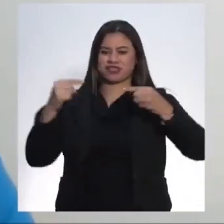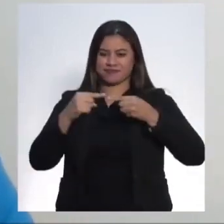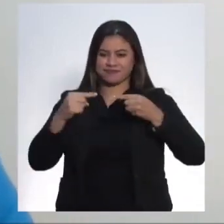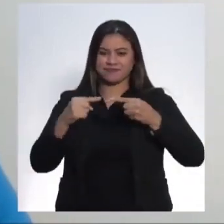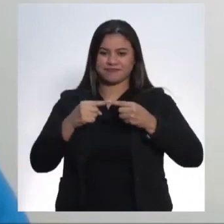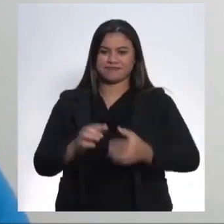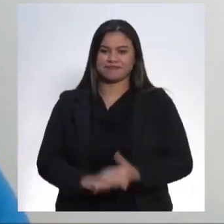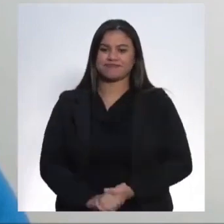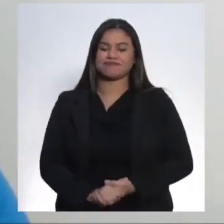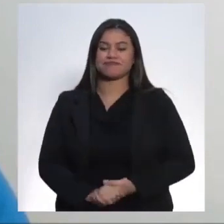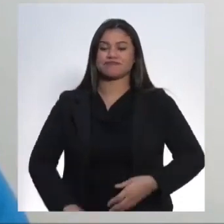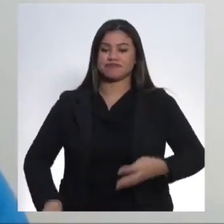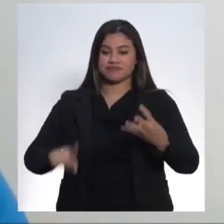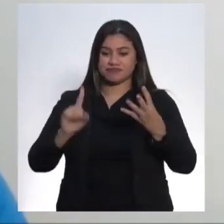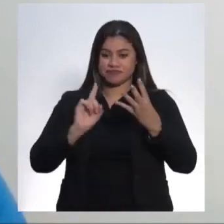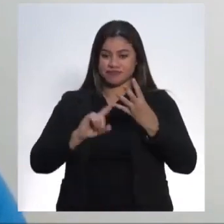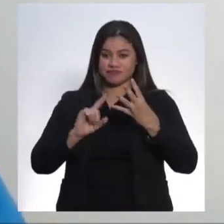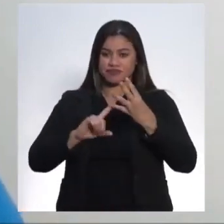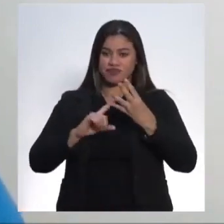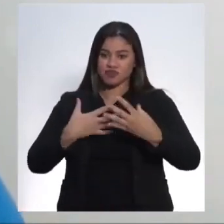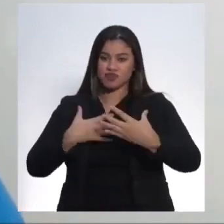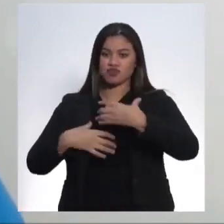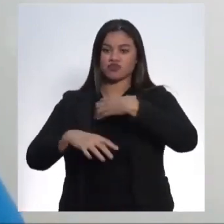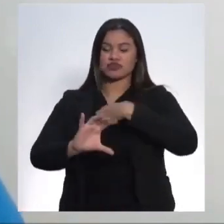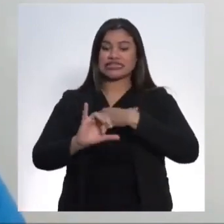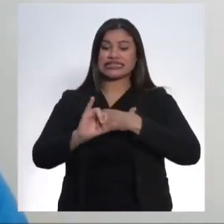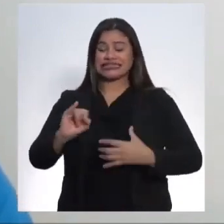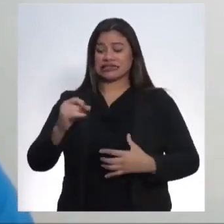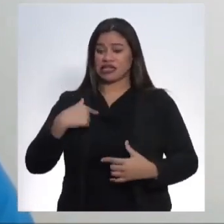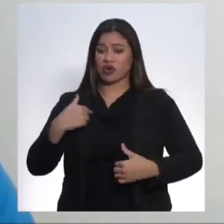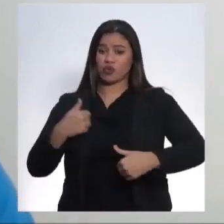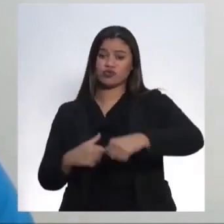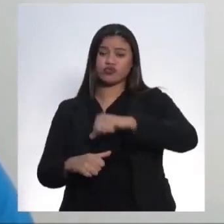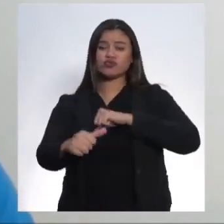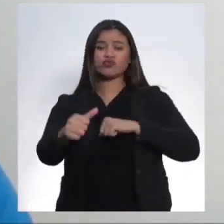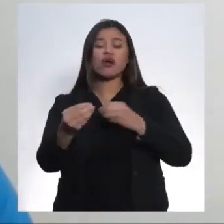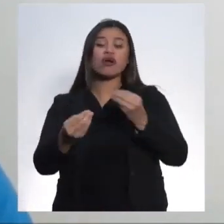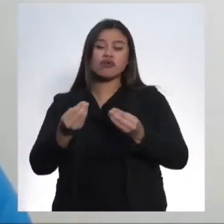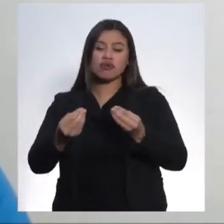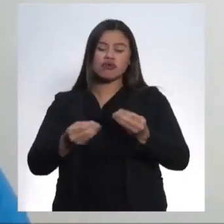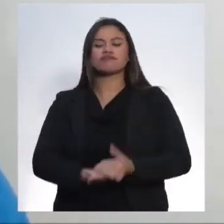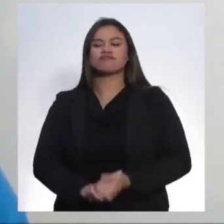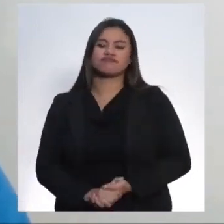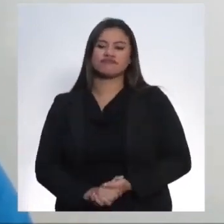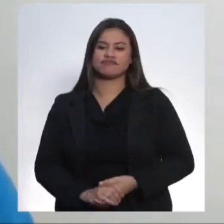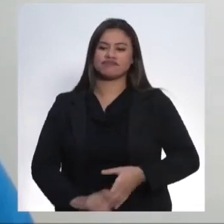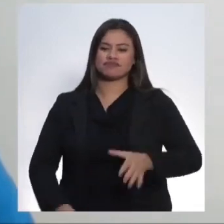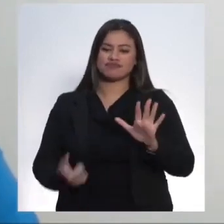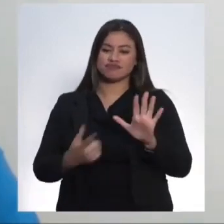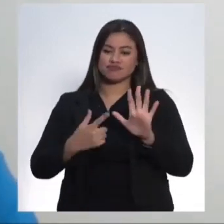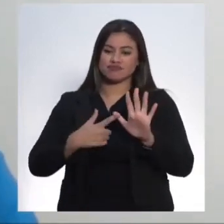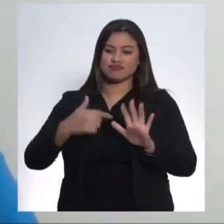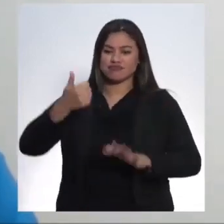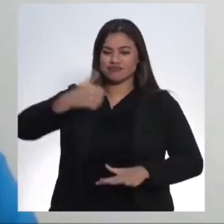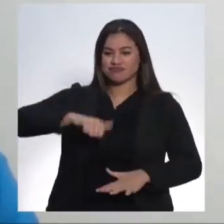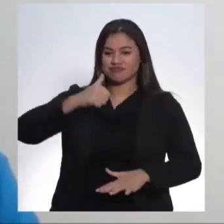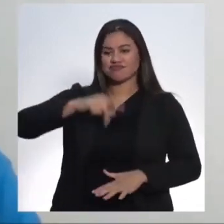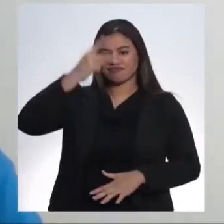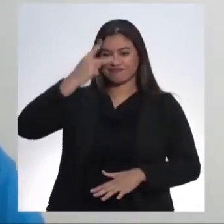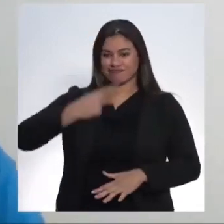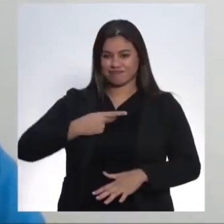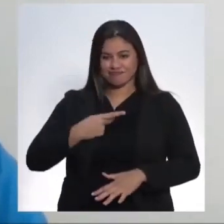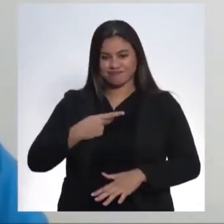nos colocarmos no lugar do outro, né? E se fosse você? E a gente encerra com a autoavaliação e com o